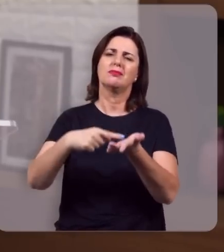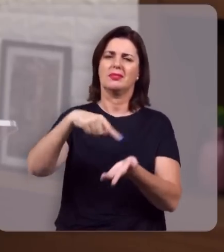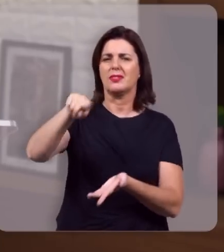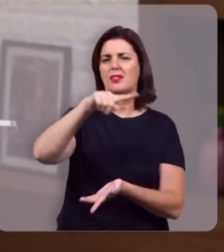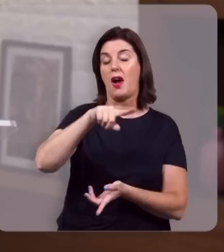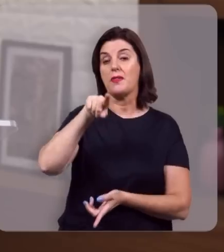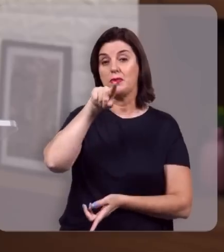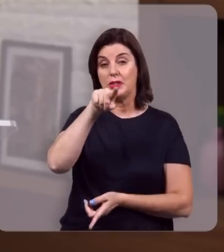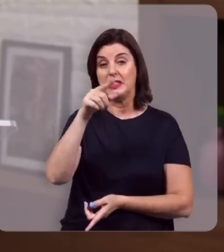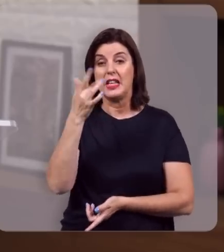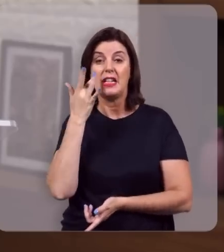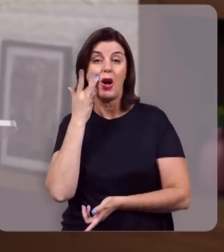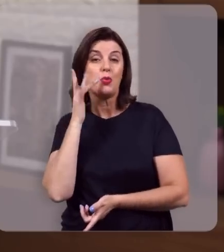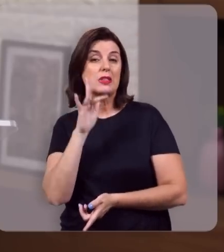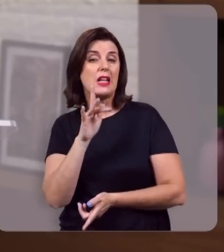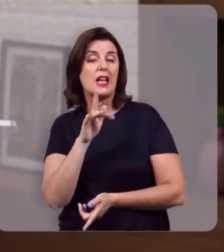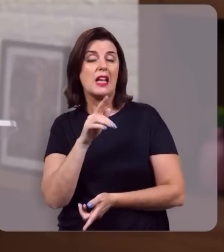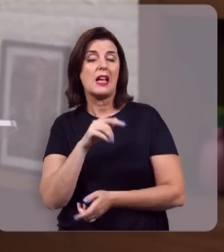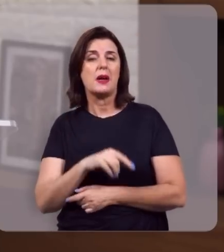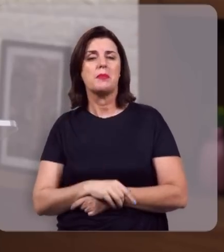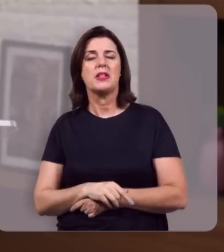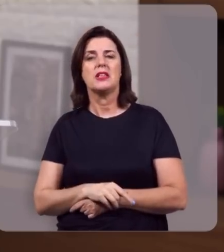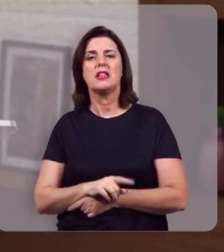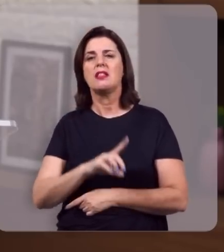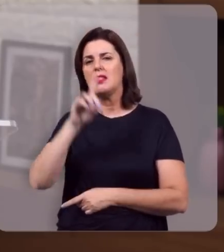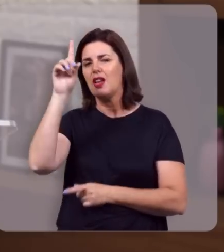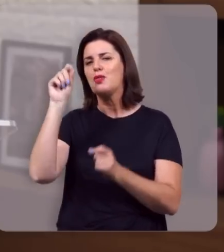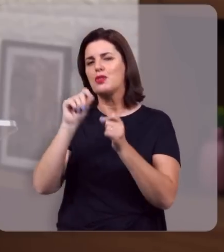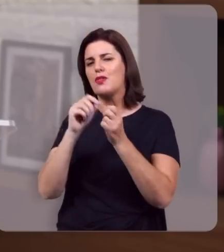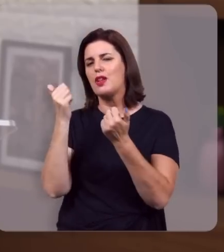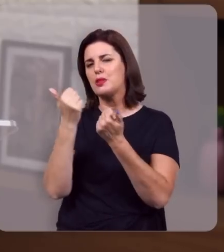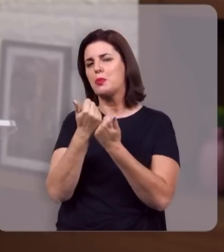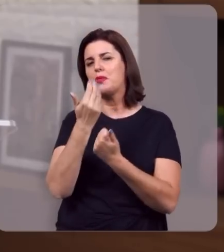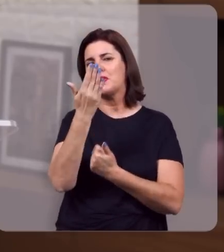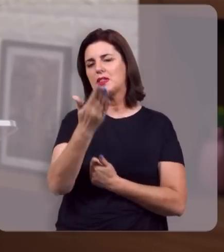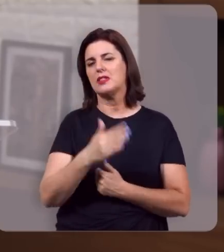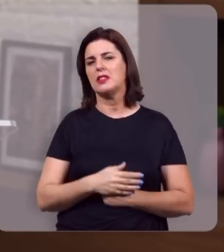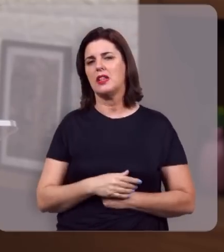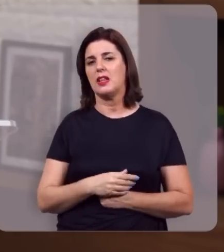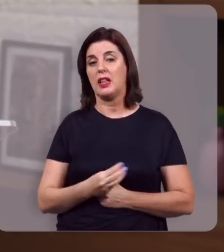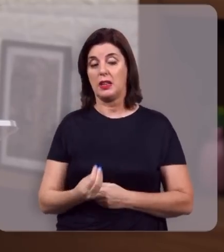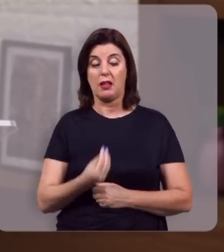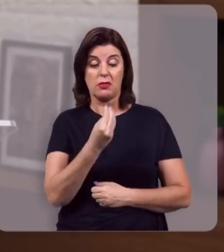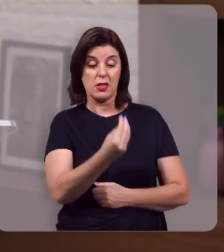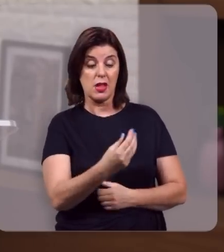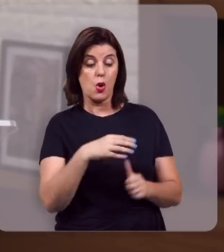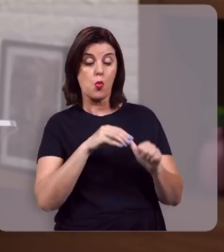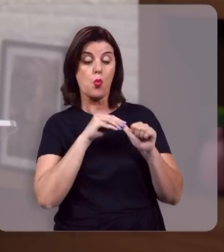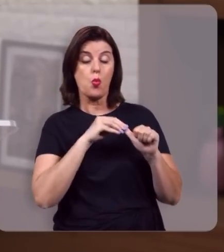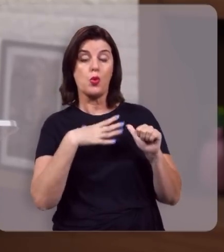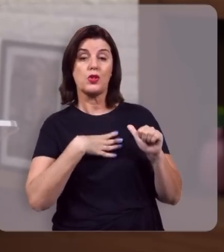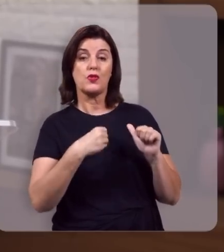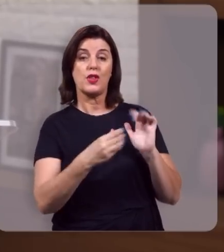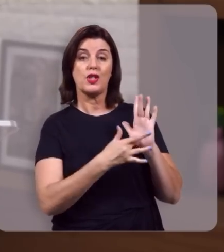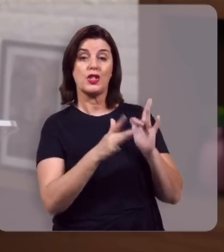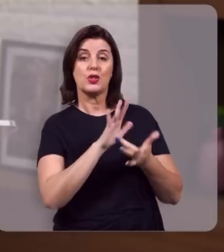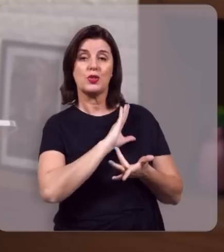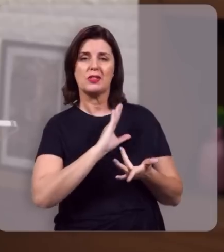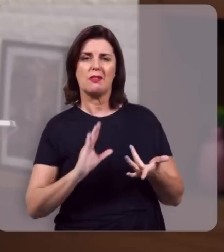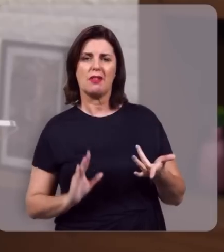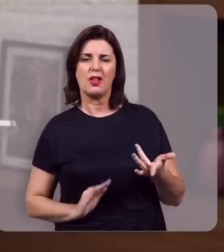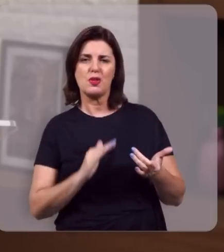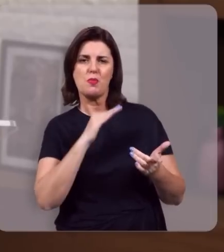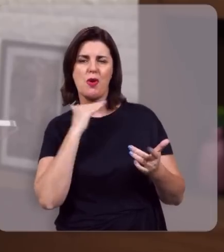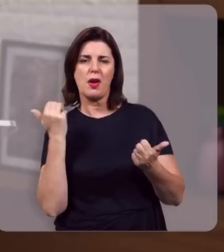dar. O que você não consegue fazer, Deus fez por você. Deus mandou ao mundo Jesus Cristo, seu Filho, para